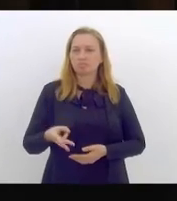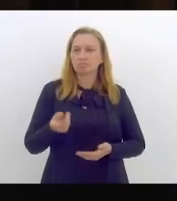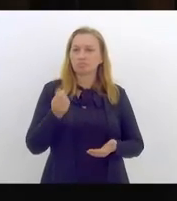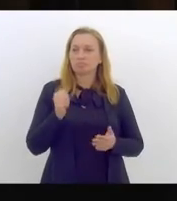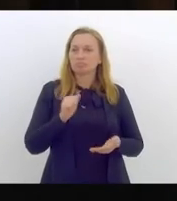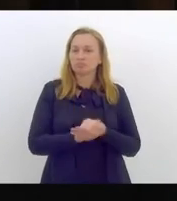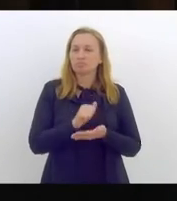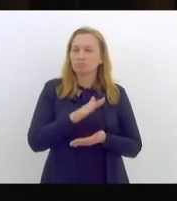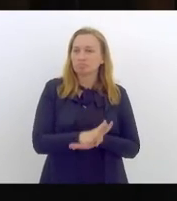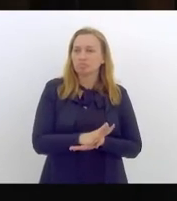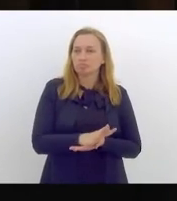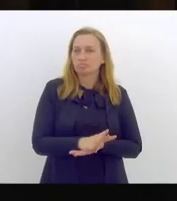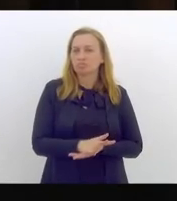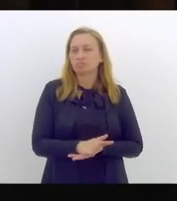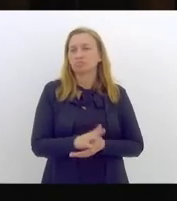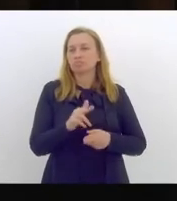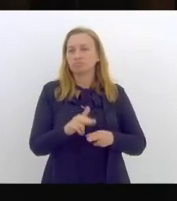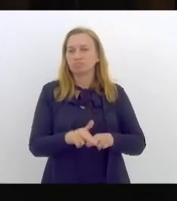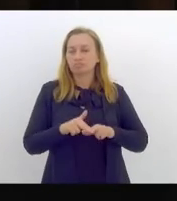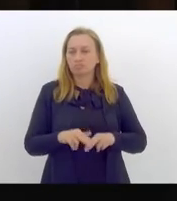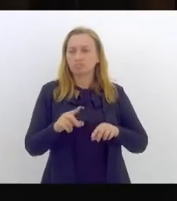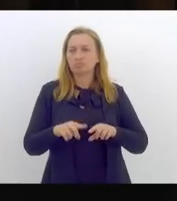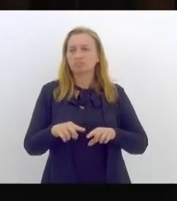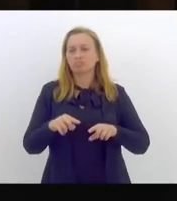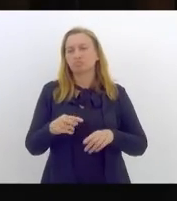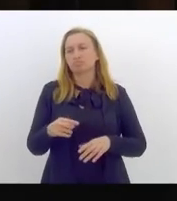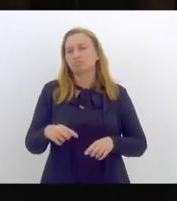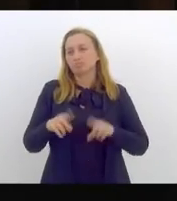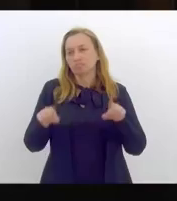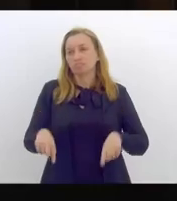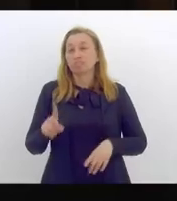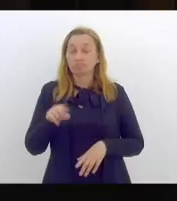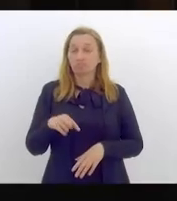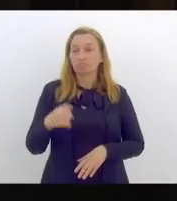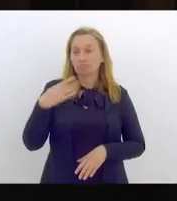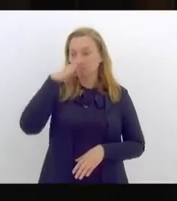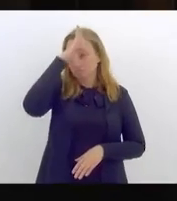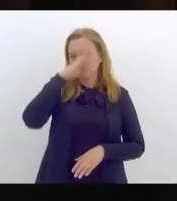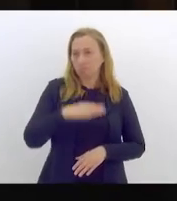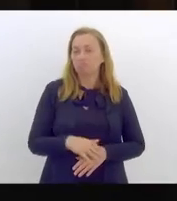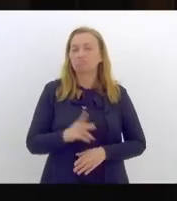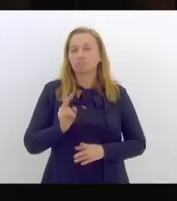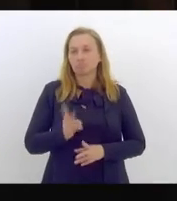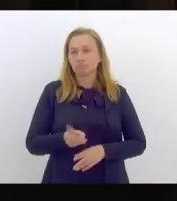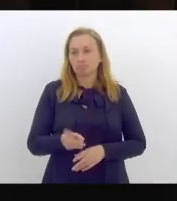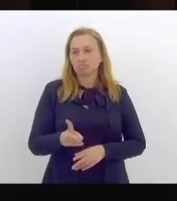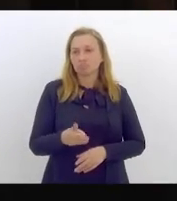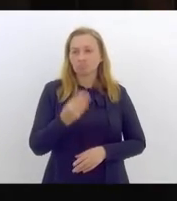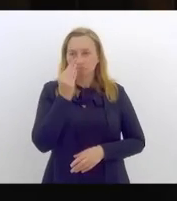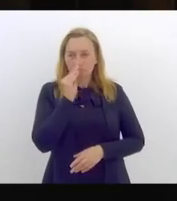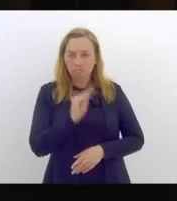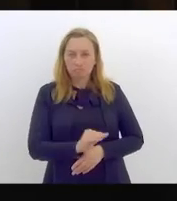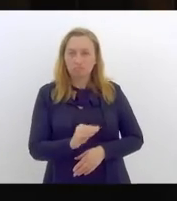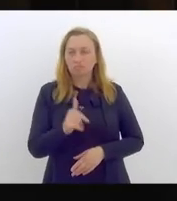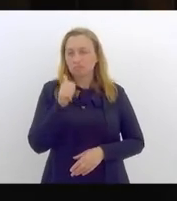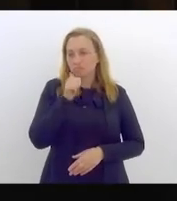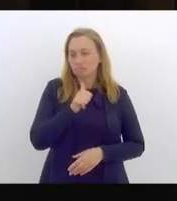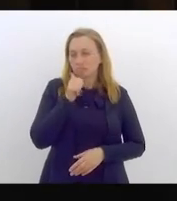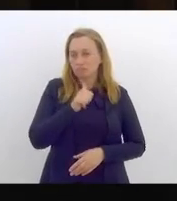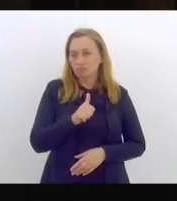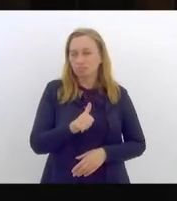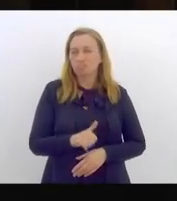por assédio a essas funcionárias. Então, é isso. O Bolsonaro segue menosprezando as mulheres,